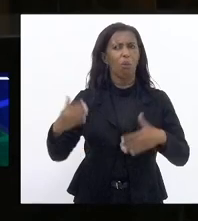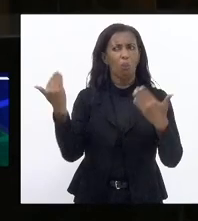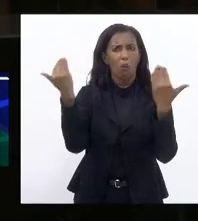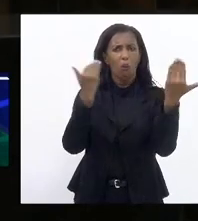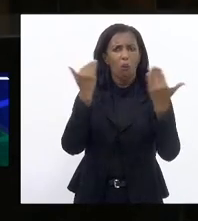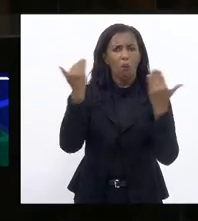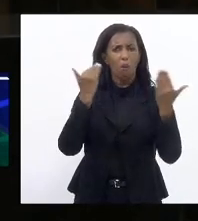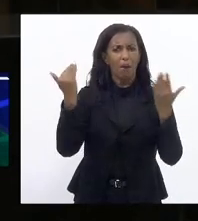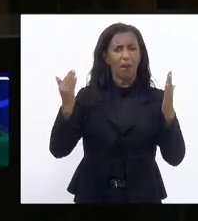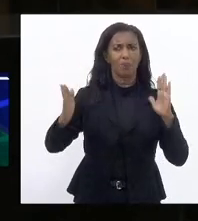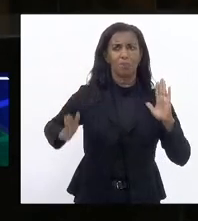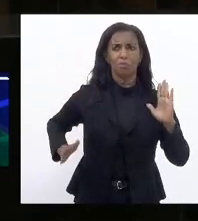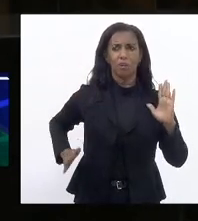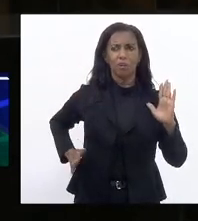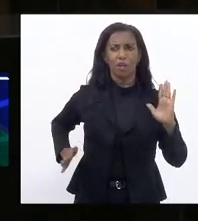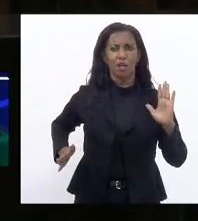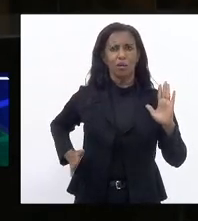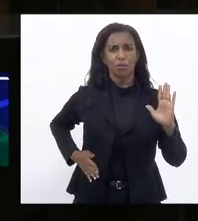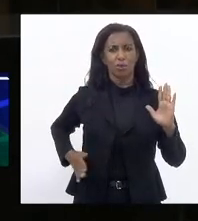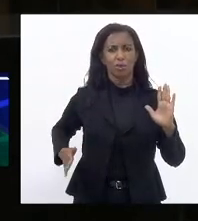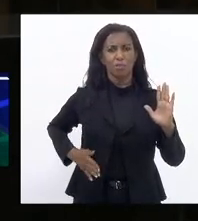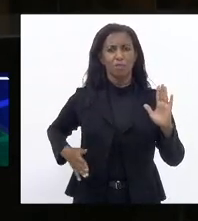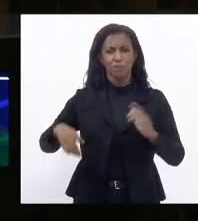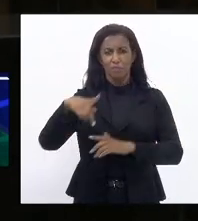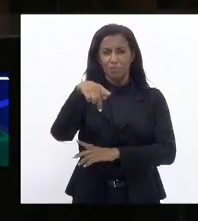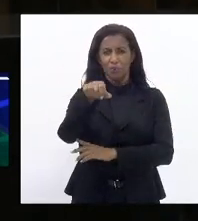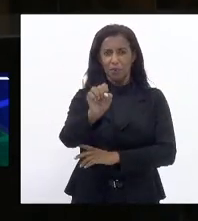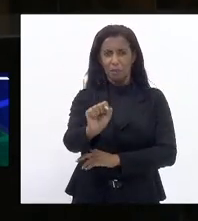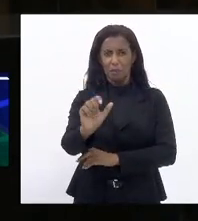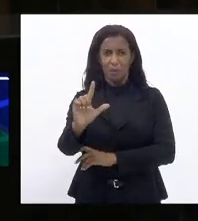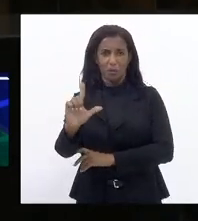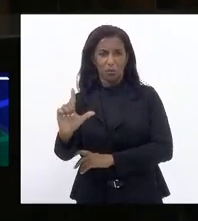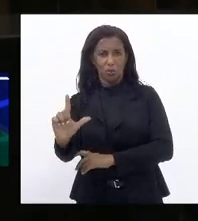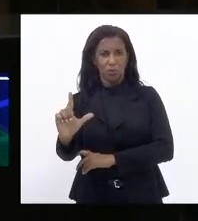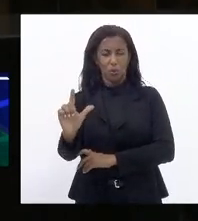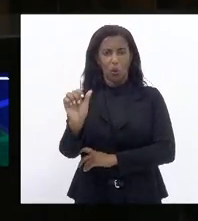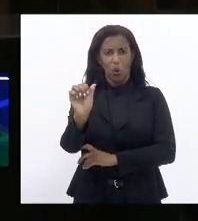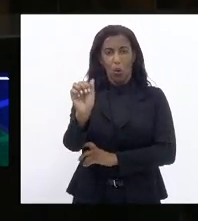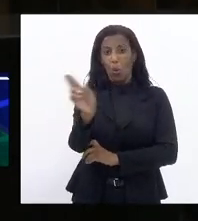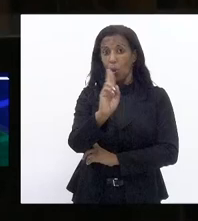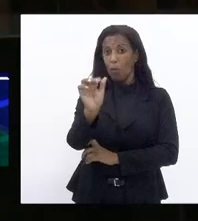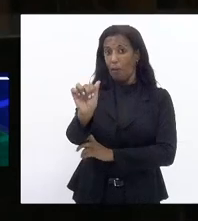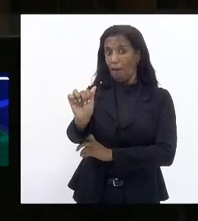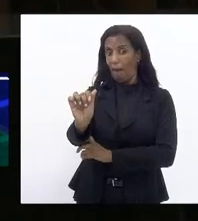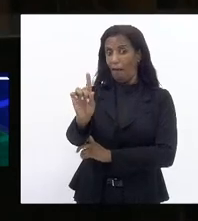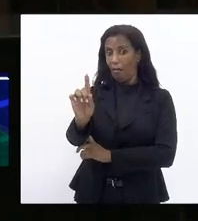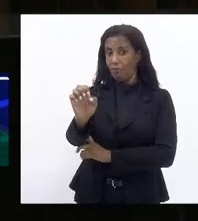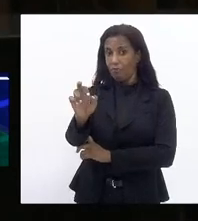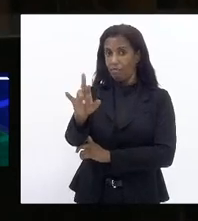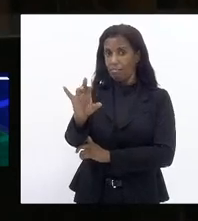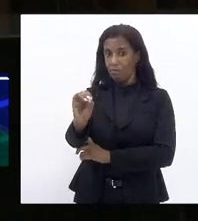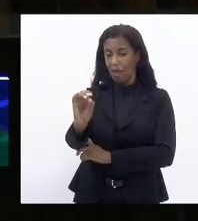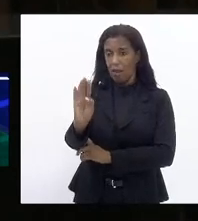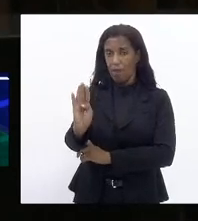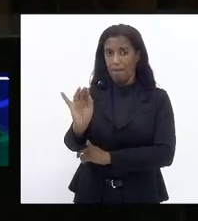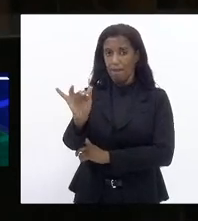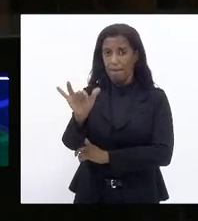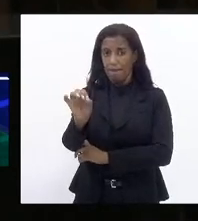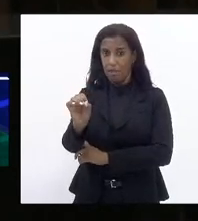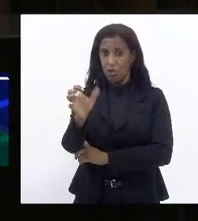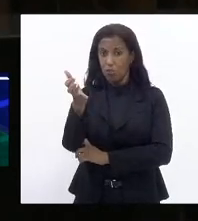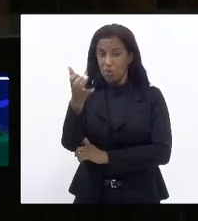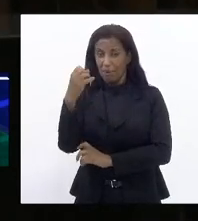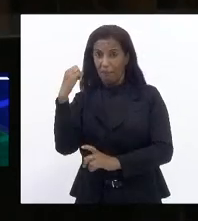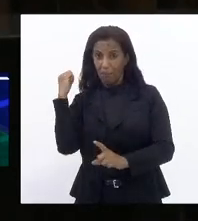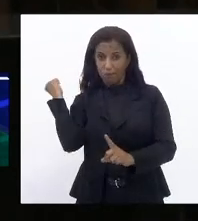do PSOL de esquerda, chamado Adélio Bispo, que tentou